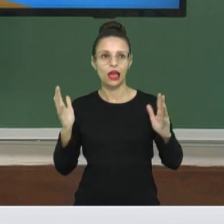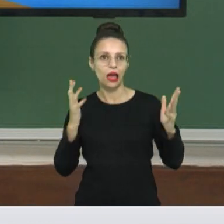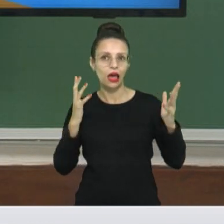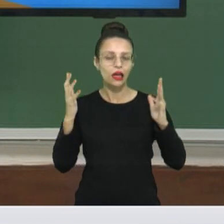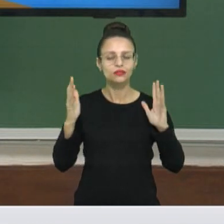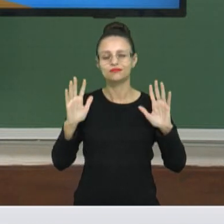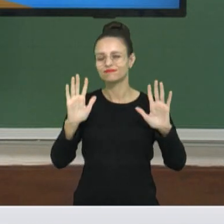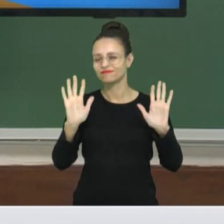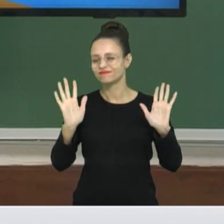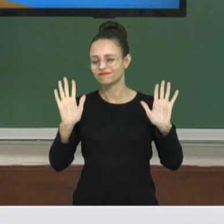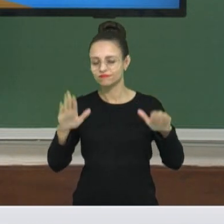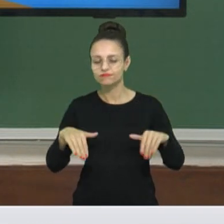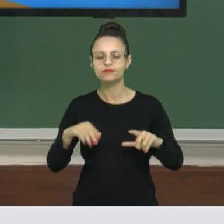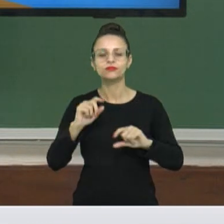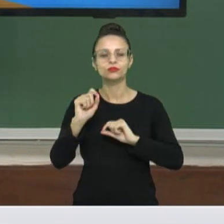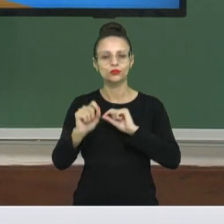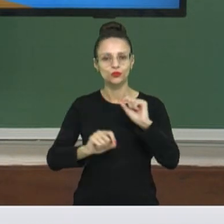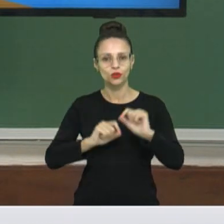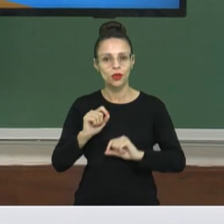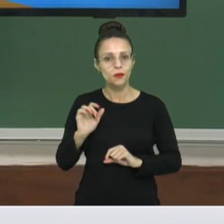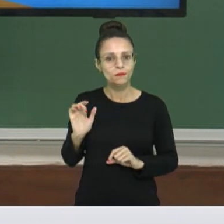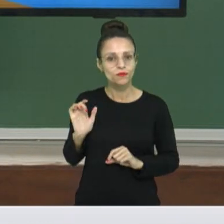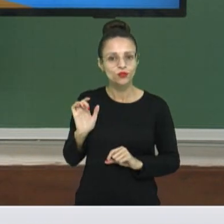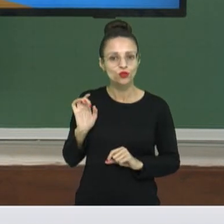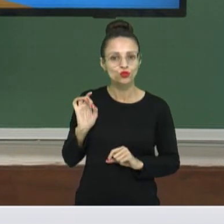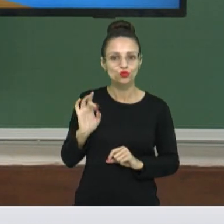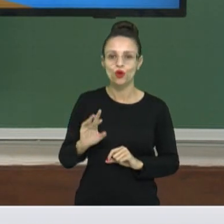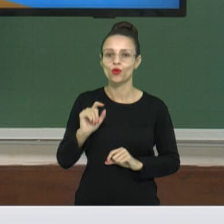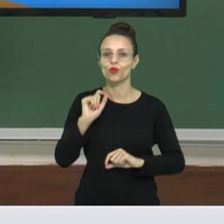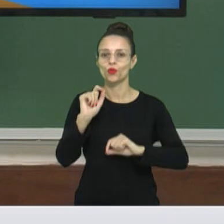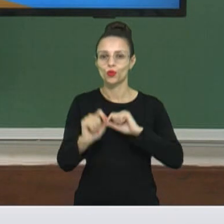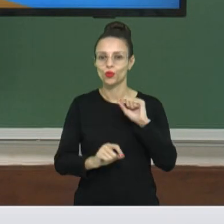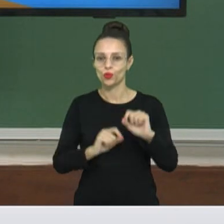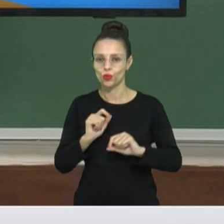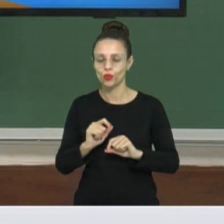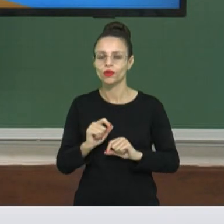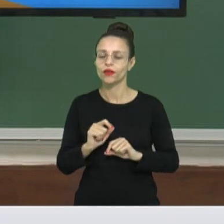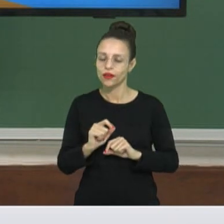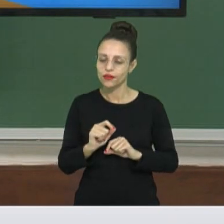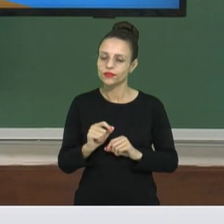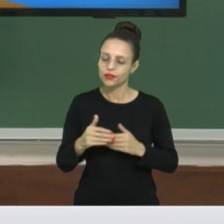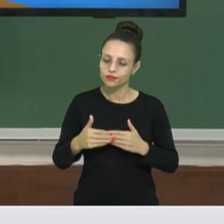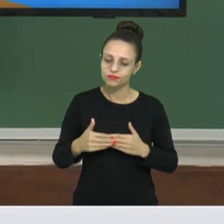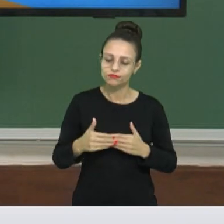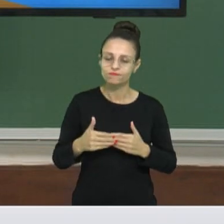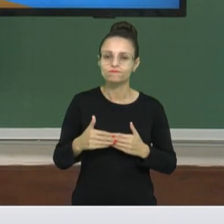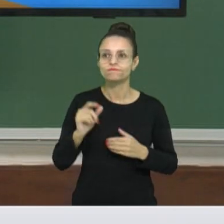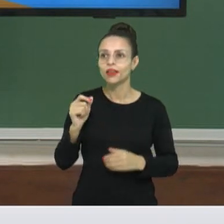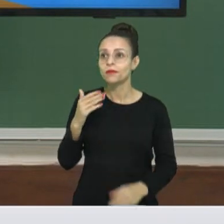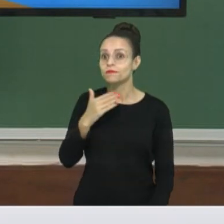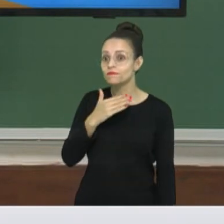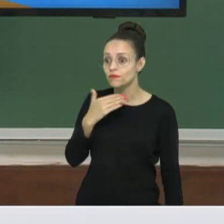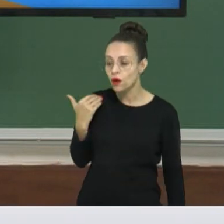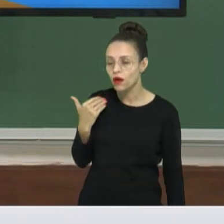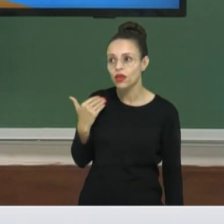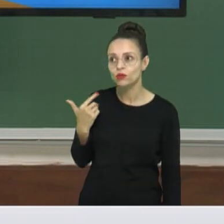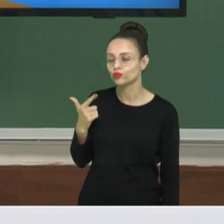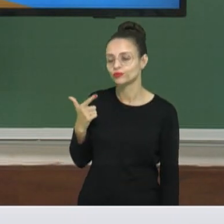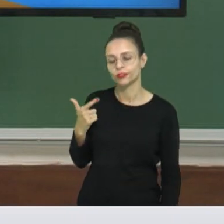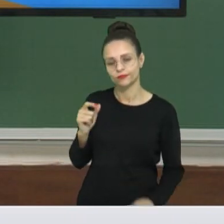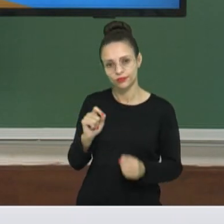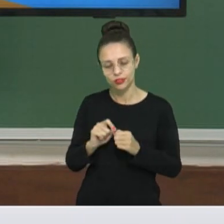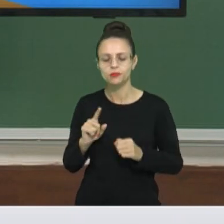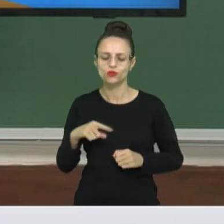com isso. Só, né, quem partiu dessa para melhor não tem o que fazer. Nós temos,